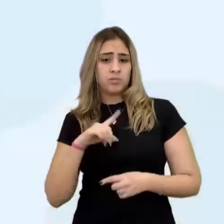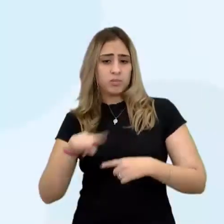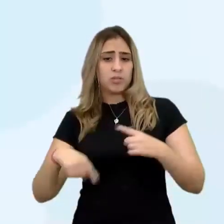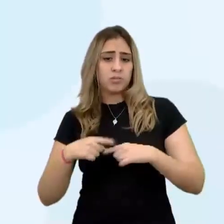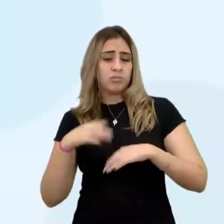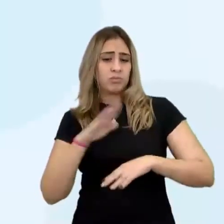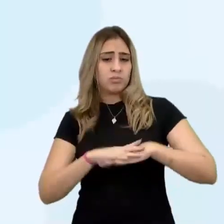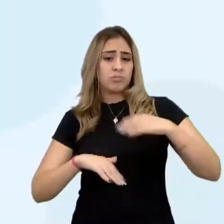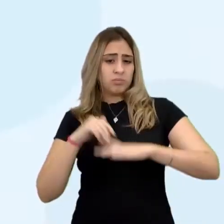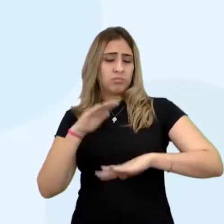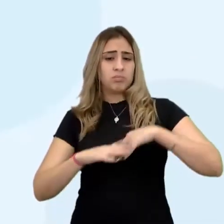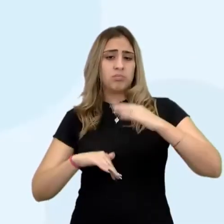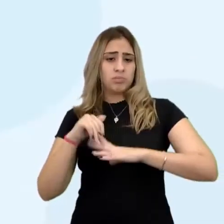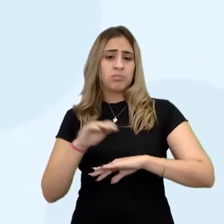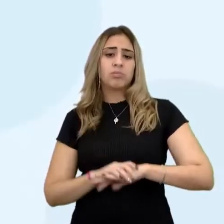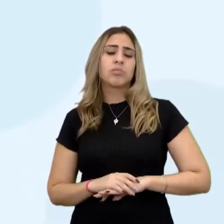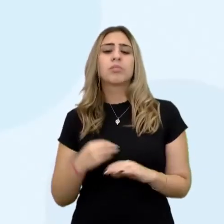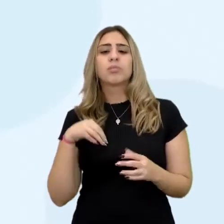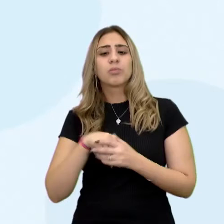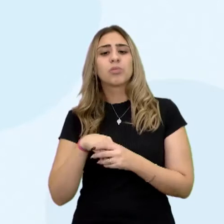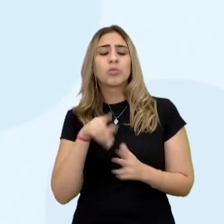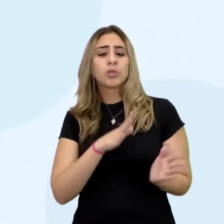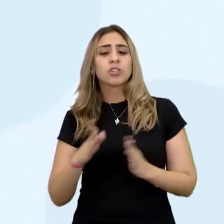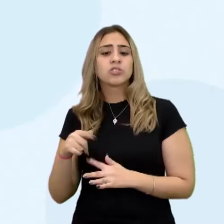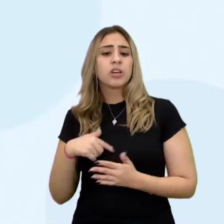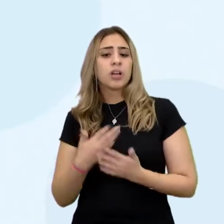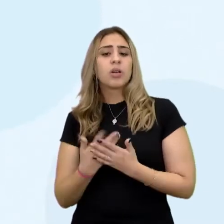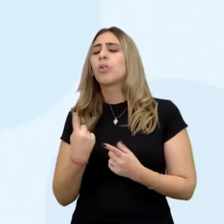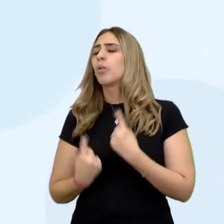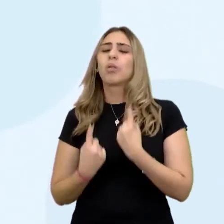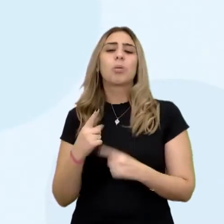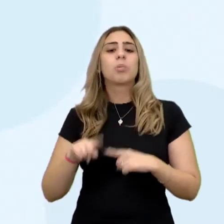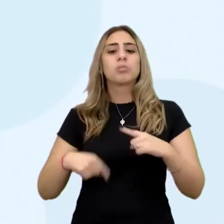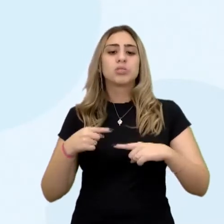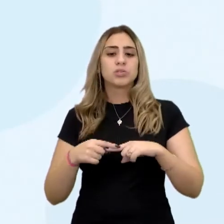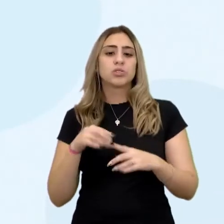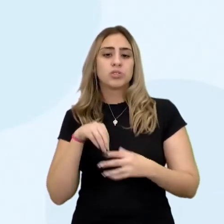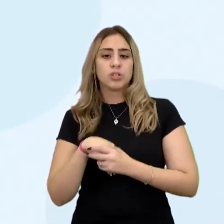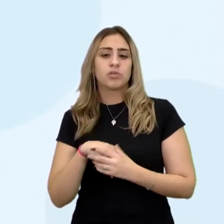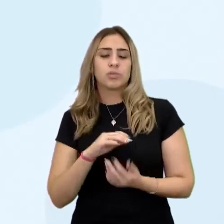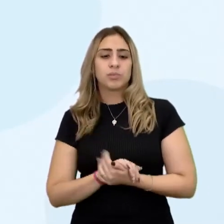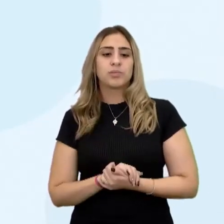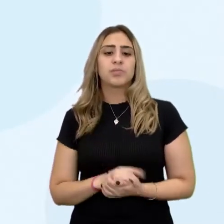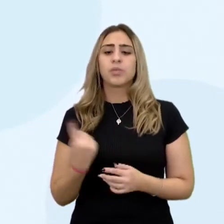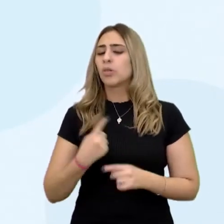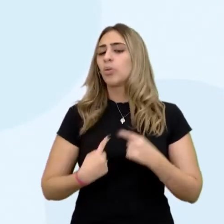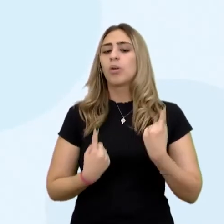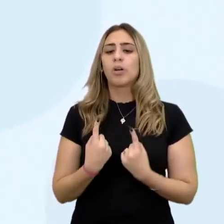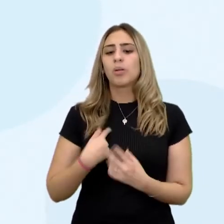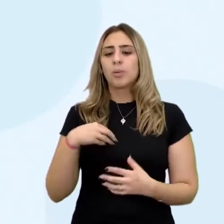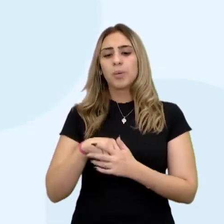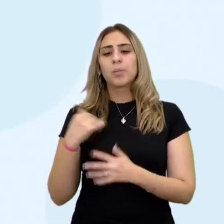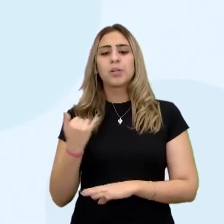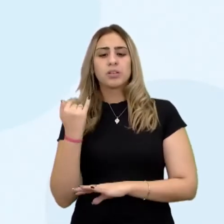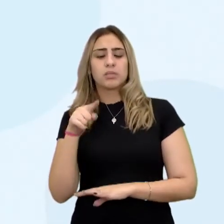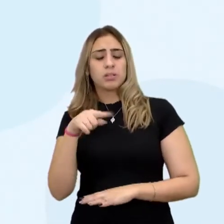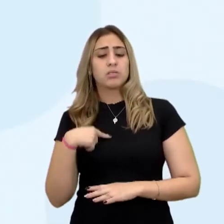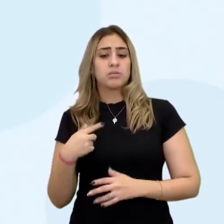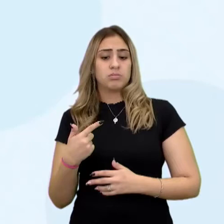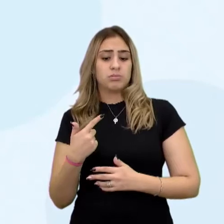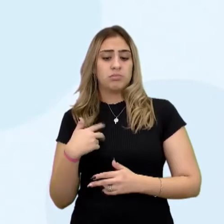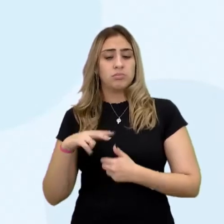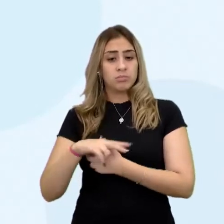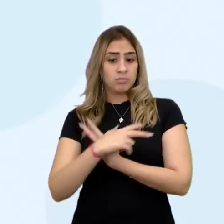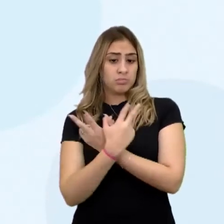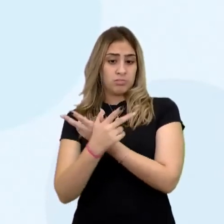de colocar em órbita, a gente vai ver o objetivo aí durante essa aula. Qual o objetivo de colocar um satélite em órbita, né? Qual que é a importância desse satélite aí